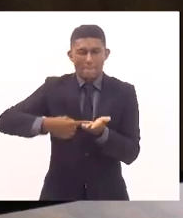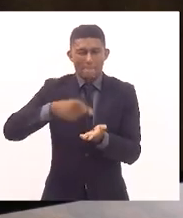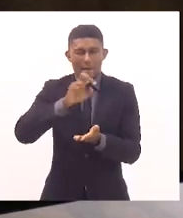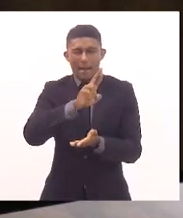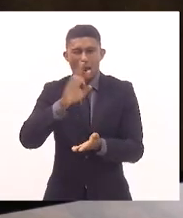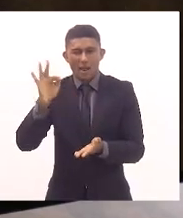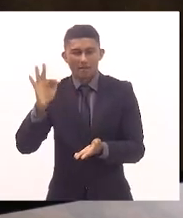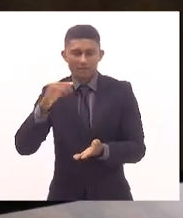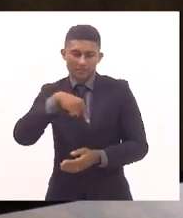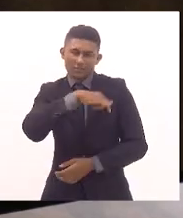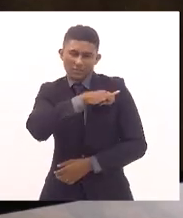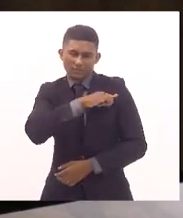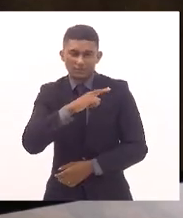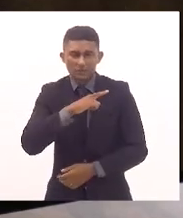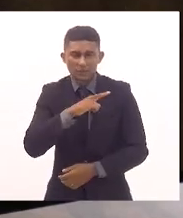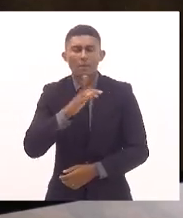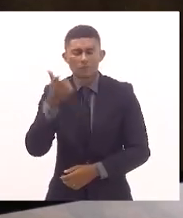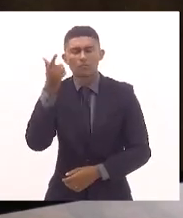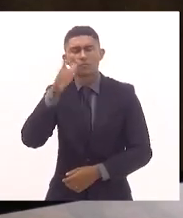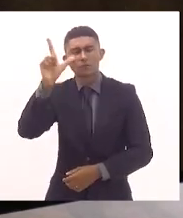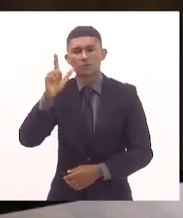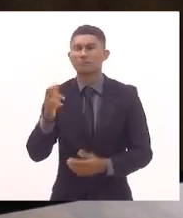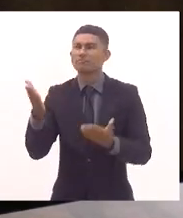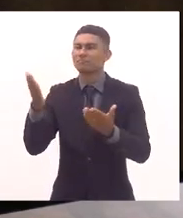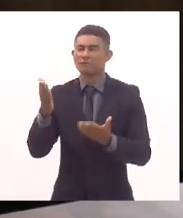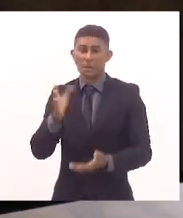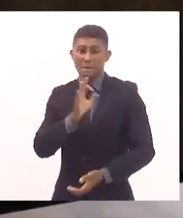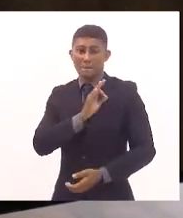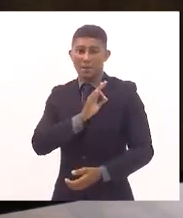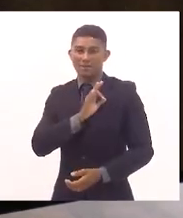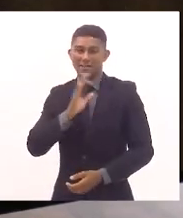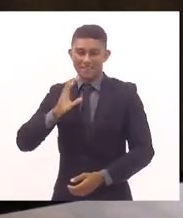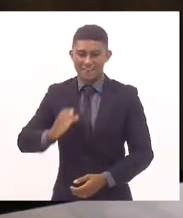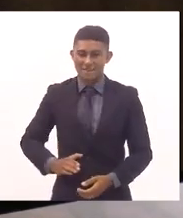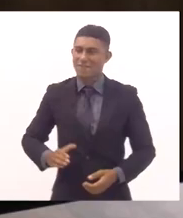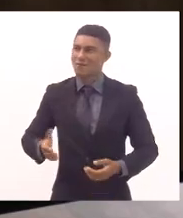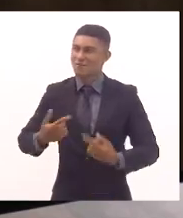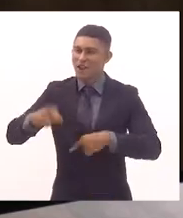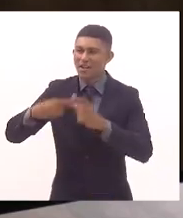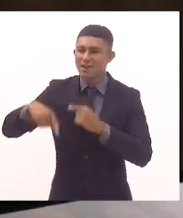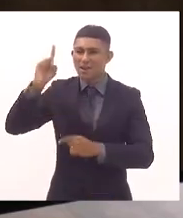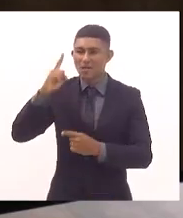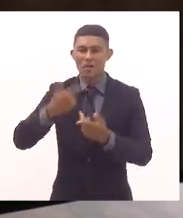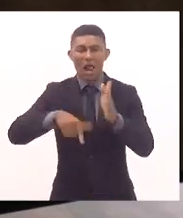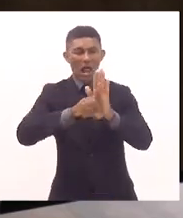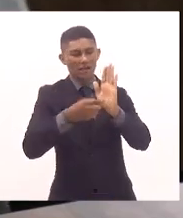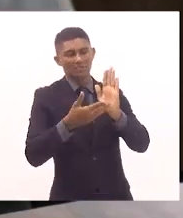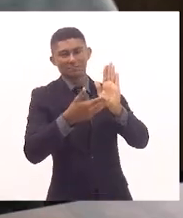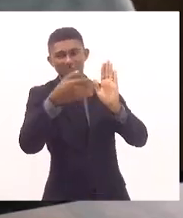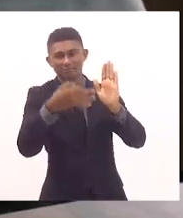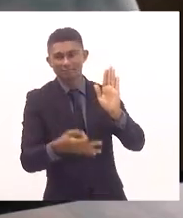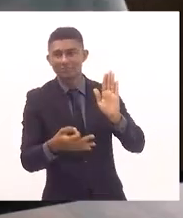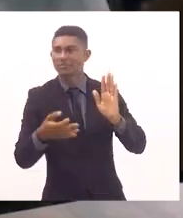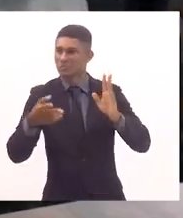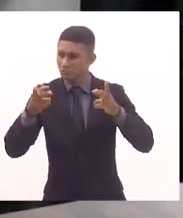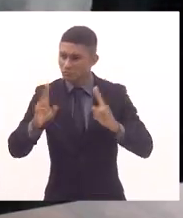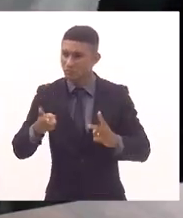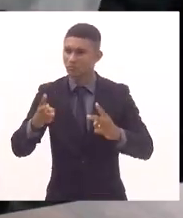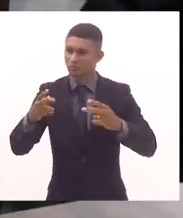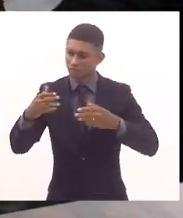Rio de Janeiro se encontra. Salve a Polícia Civil, salve a lei orgânica da Polícia Civil, vamos em